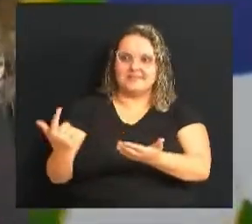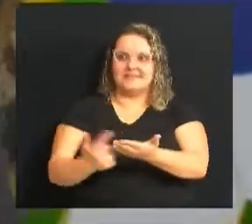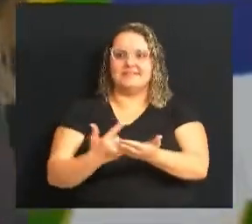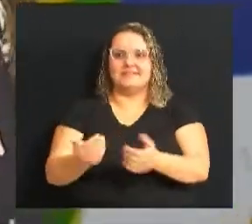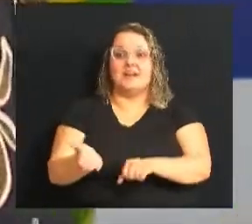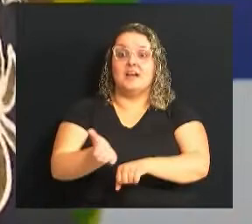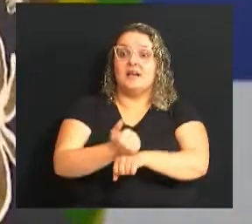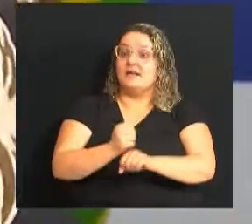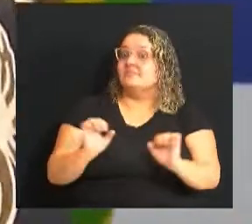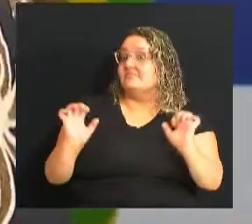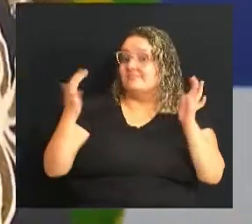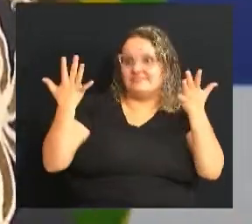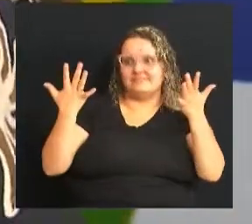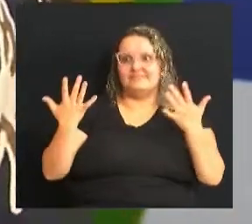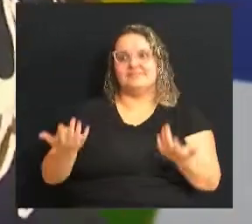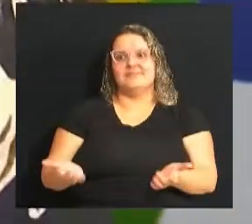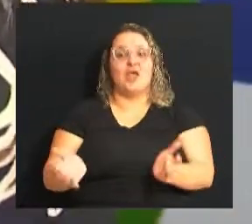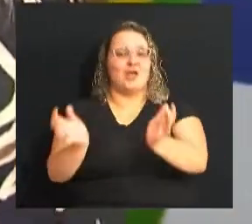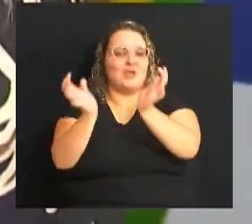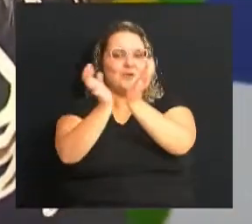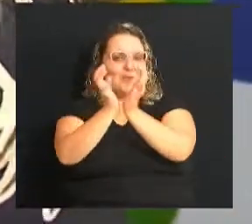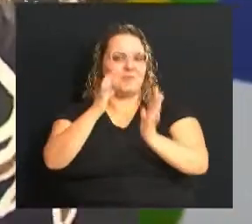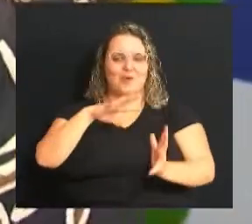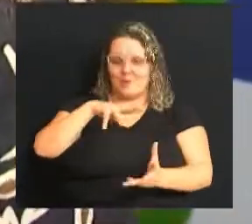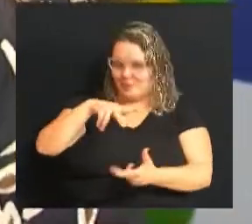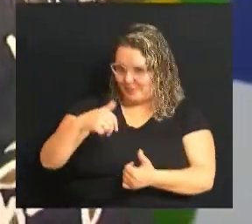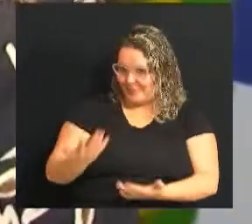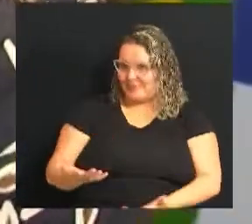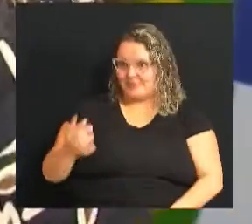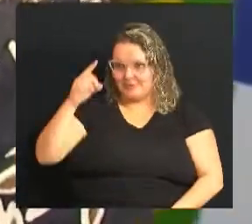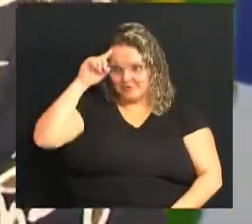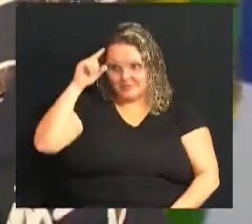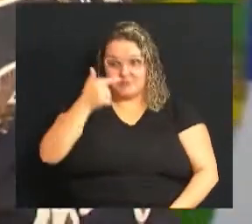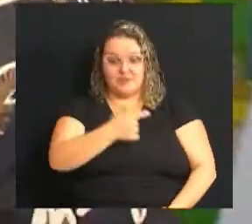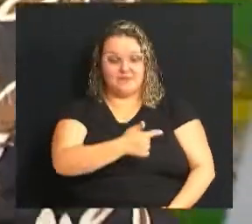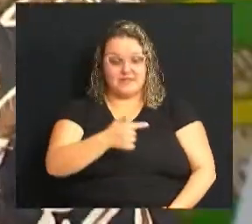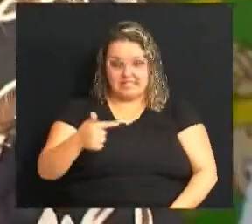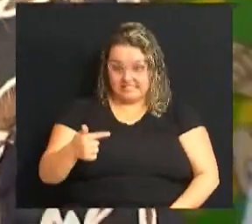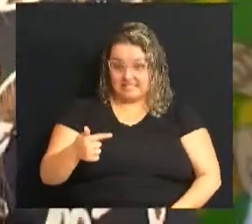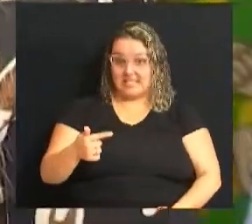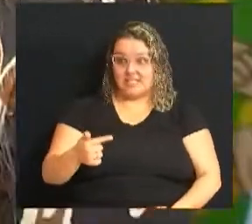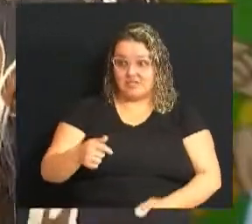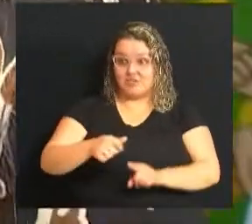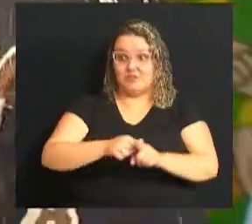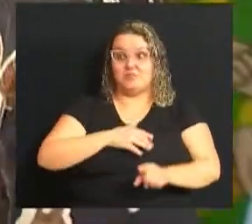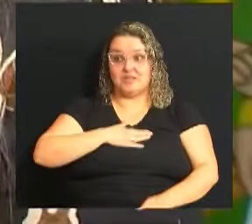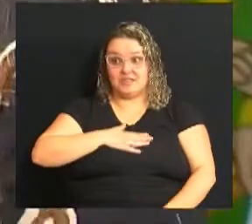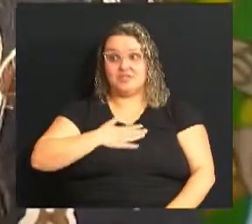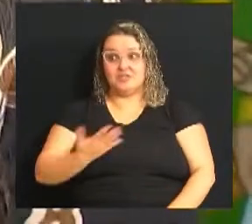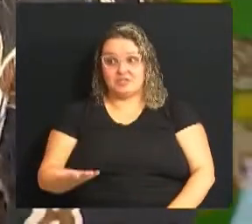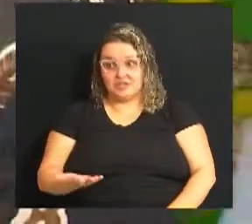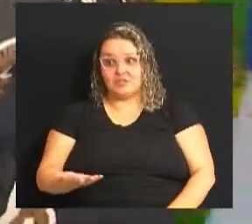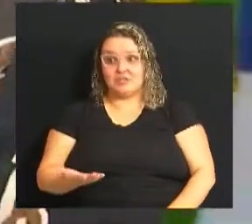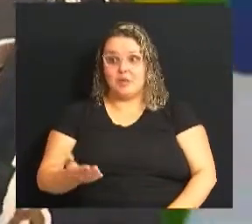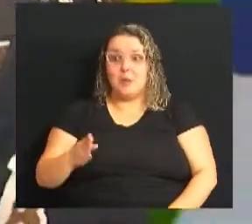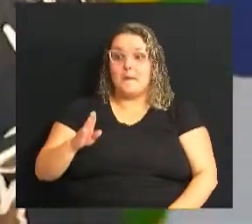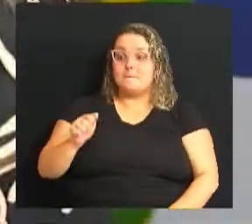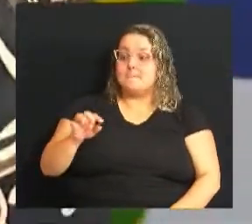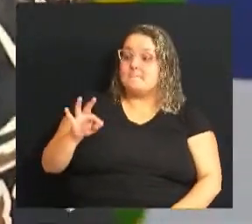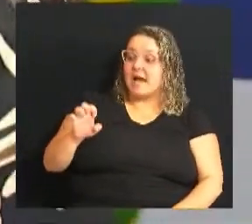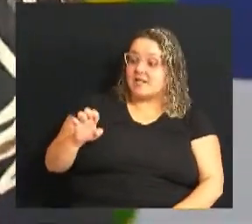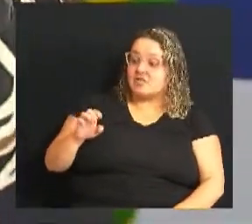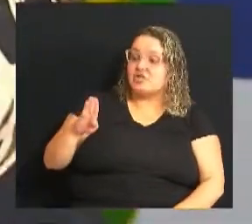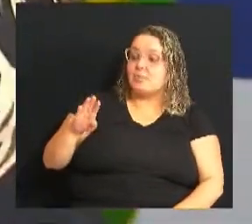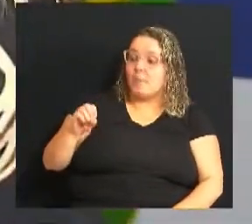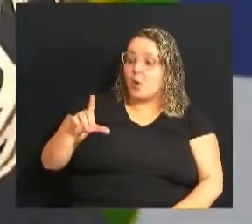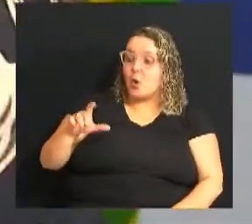as comemorações aí de Copa do Mundo. Então, no dia 27 de agosto, a gente abriu esse espaço que se chama Bate-Bola Campinão. não. E aqui a